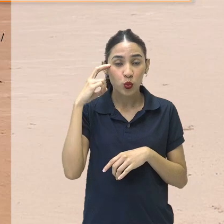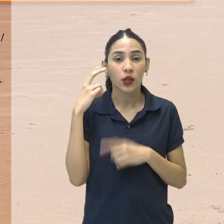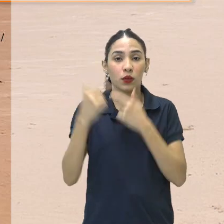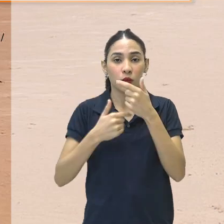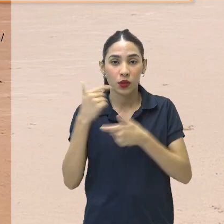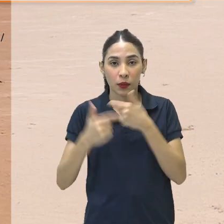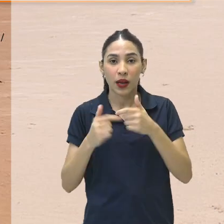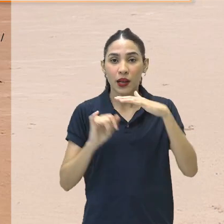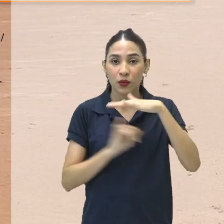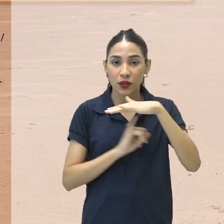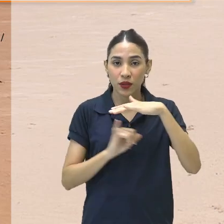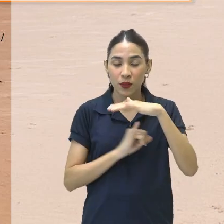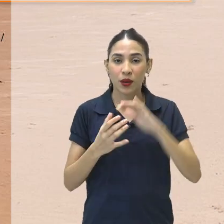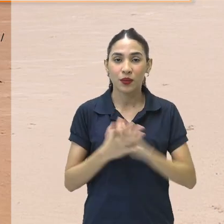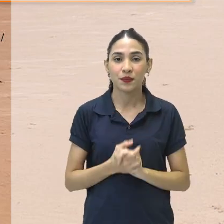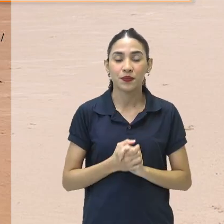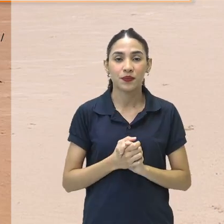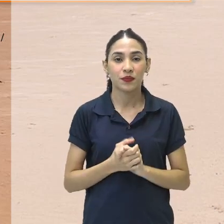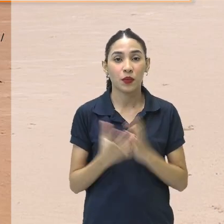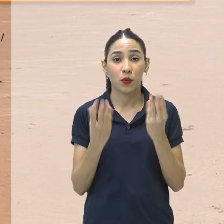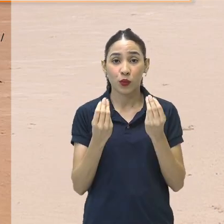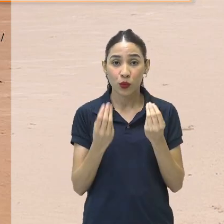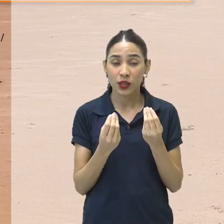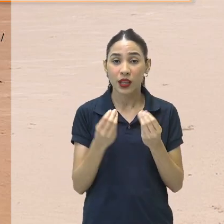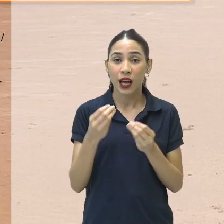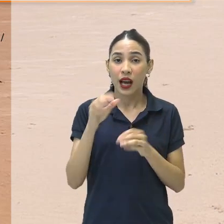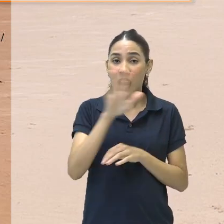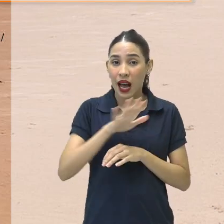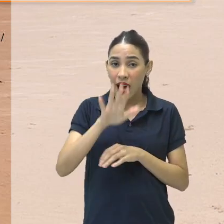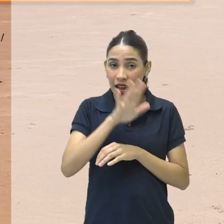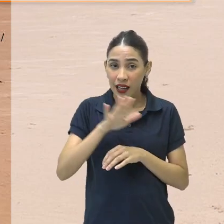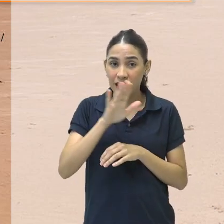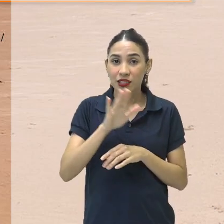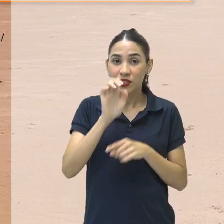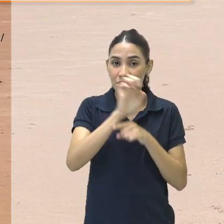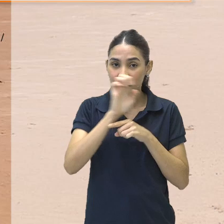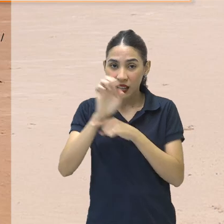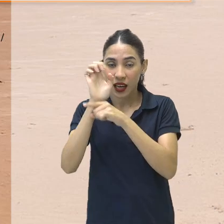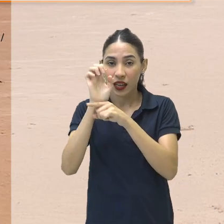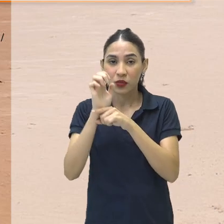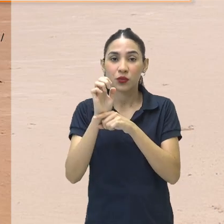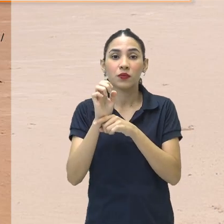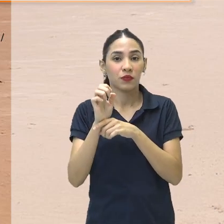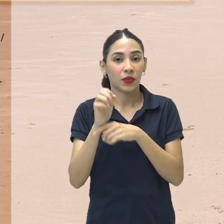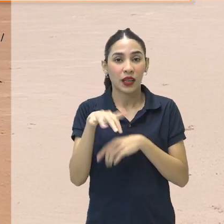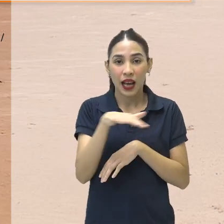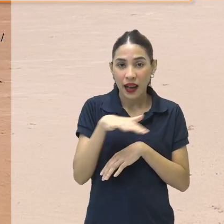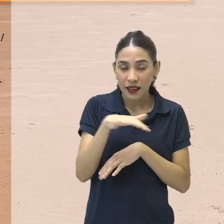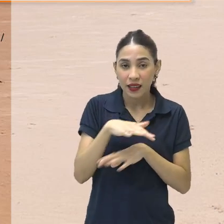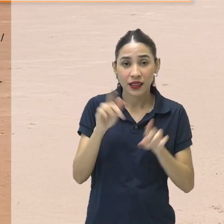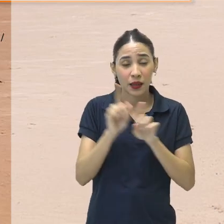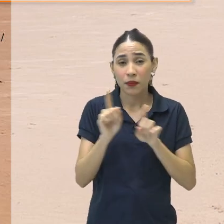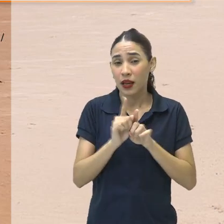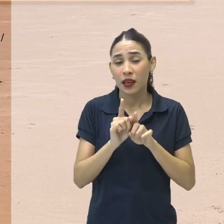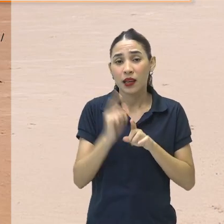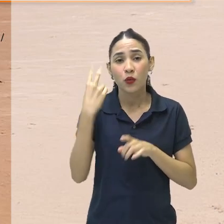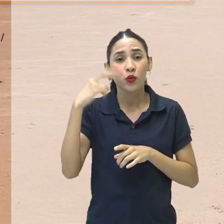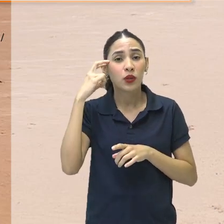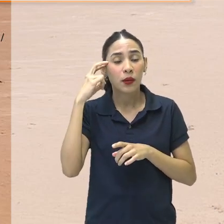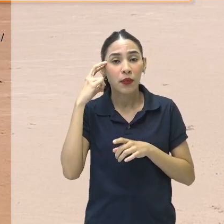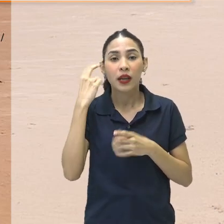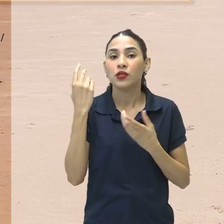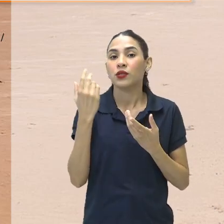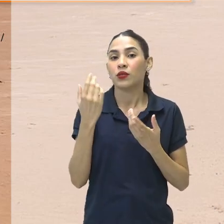emprego informal. Muitas regiões, muitas comunidades acabam que culturalmente